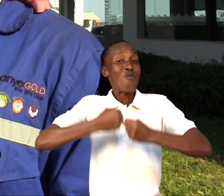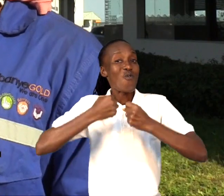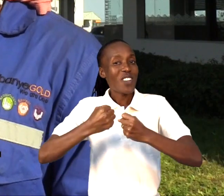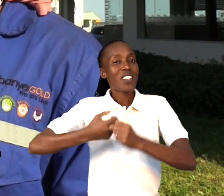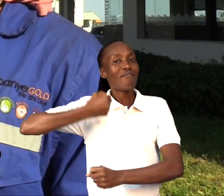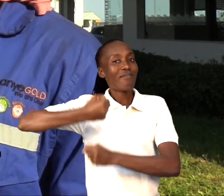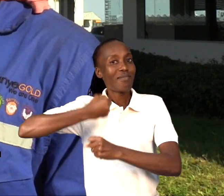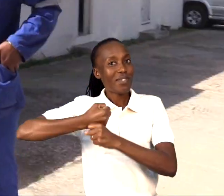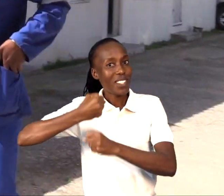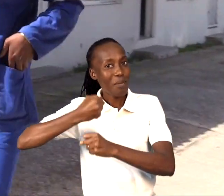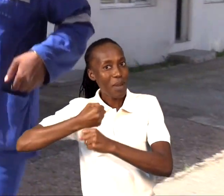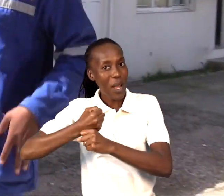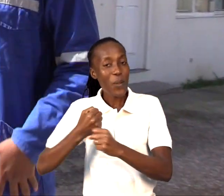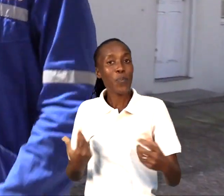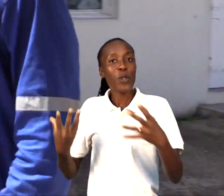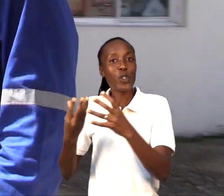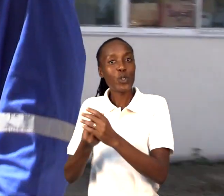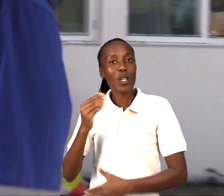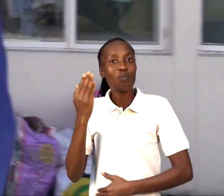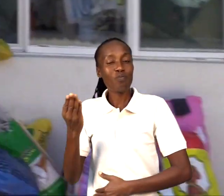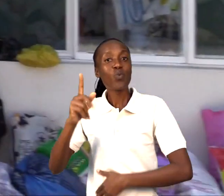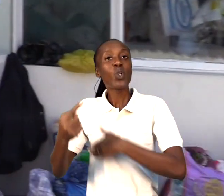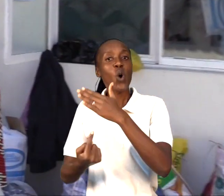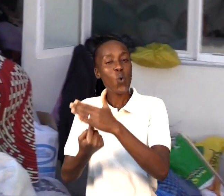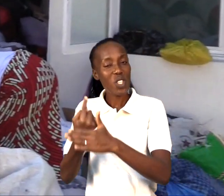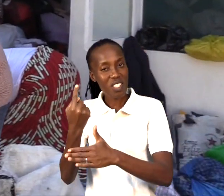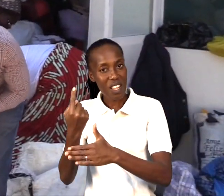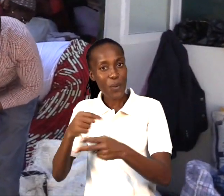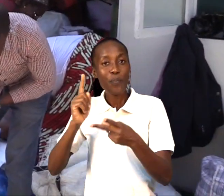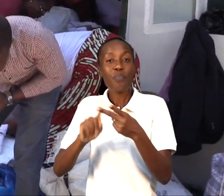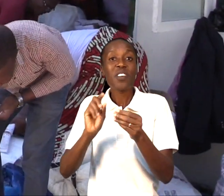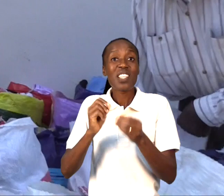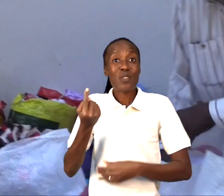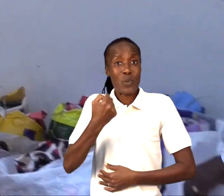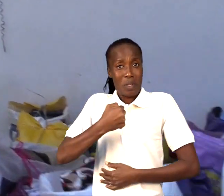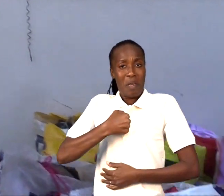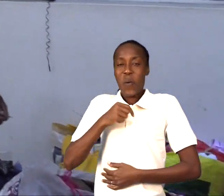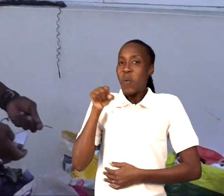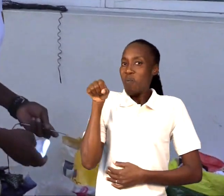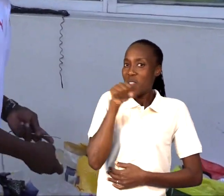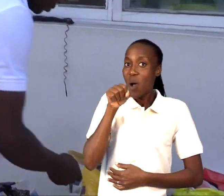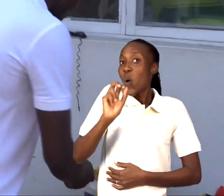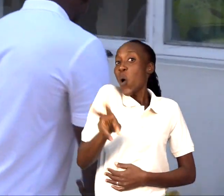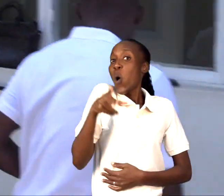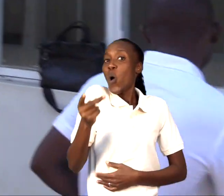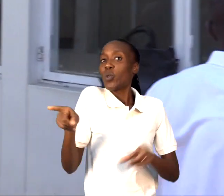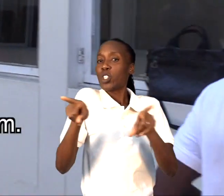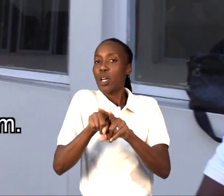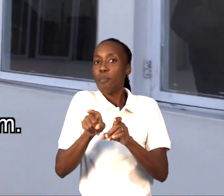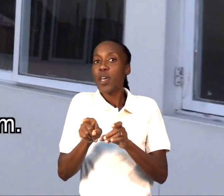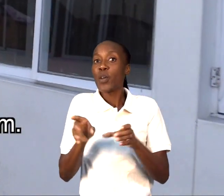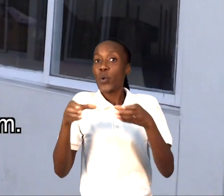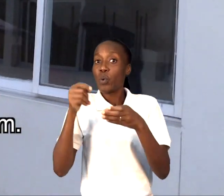força de trabalho. Não é? Nos juntamos à causa, não só foi o Bitone, como também